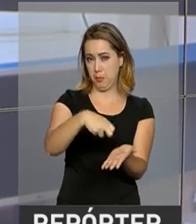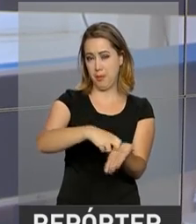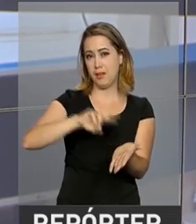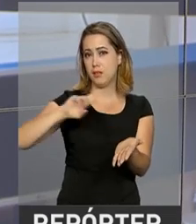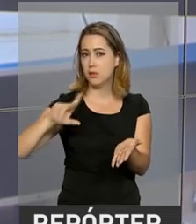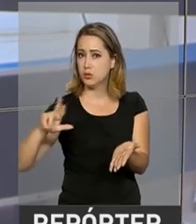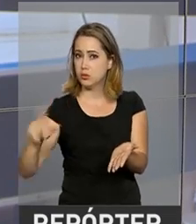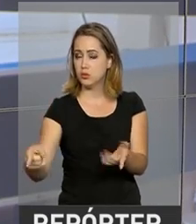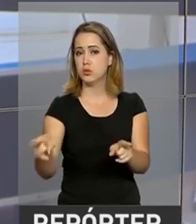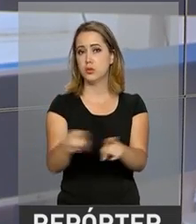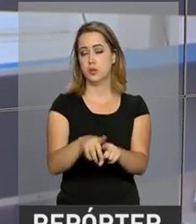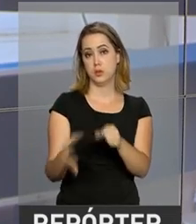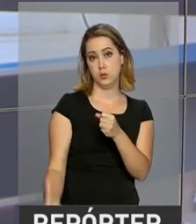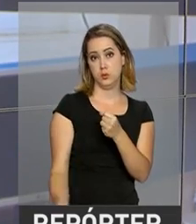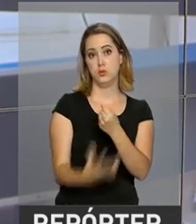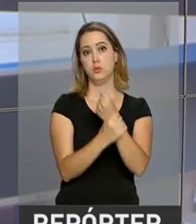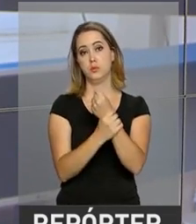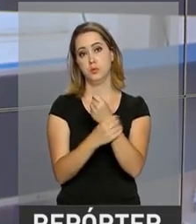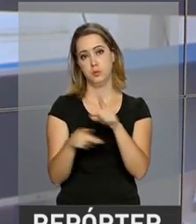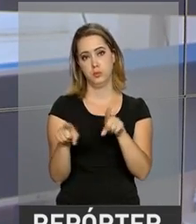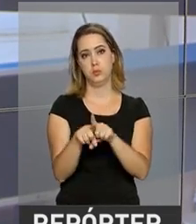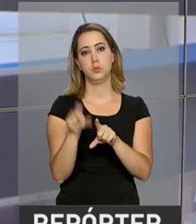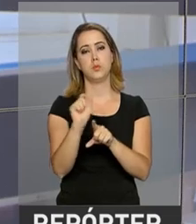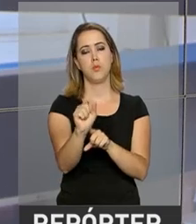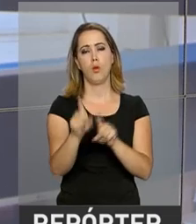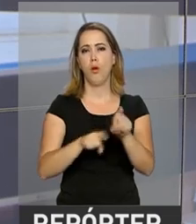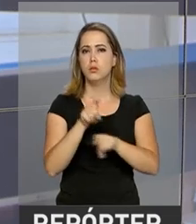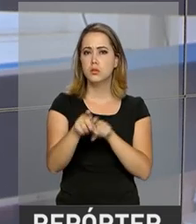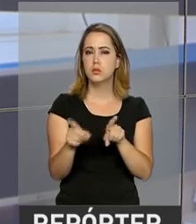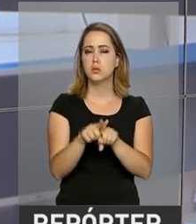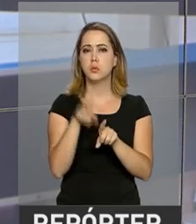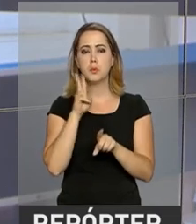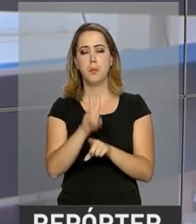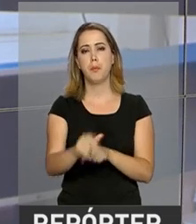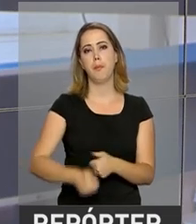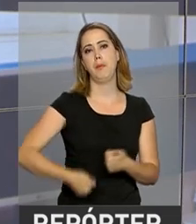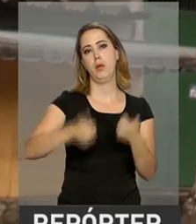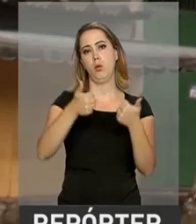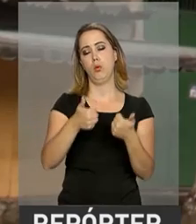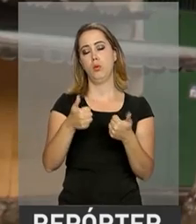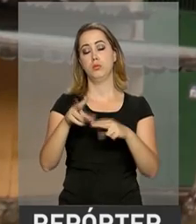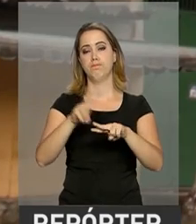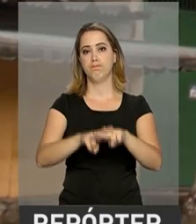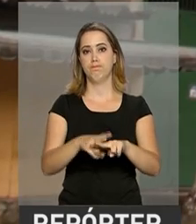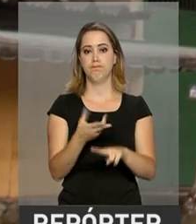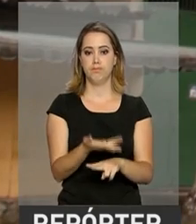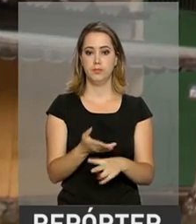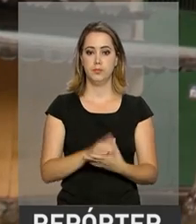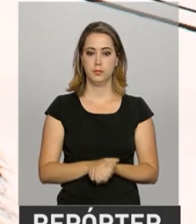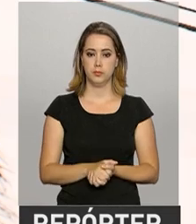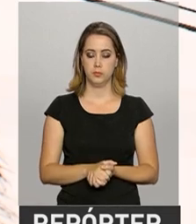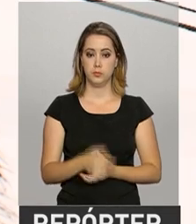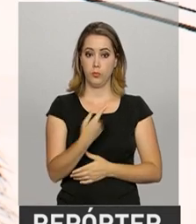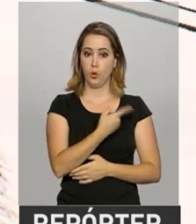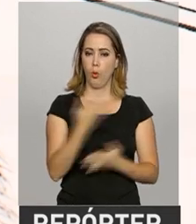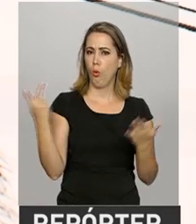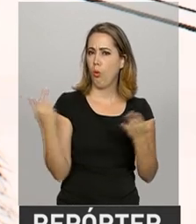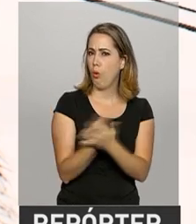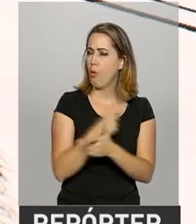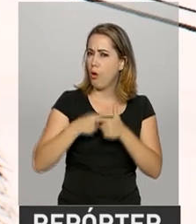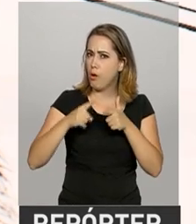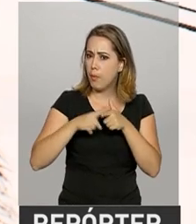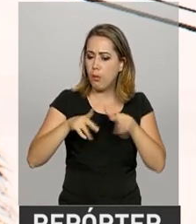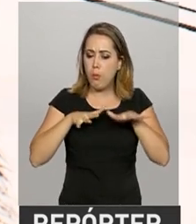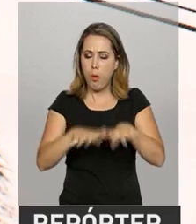iniciativas para auxiliar os estados a melhorar o sistema penitenciário a rebelião no presídio em